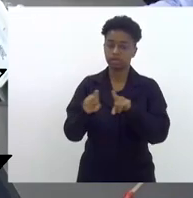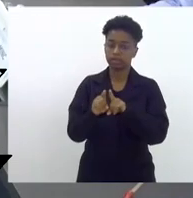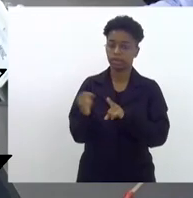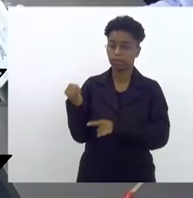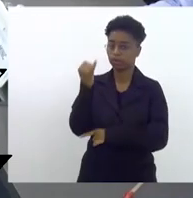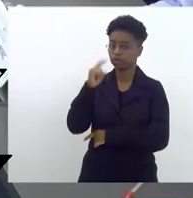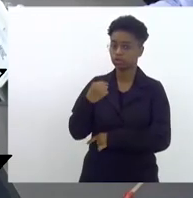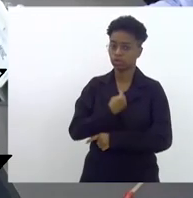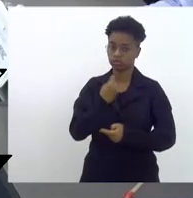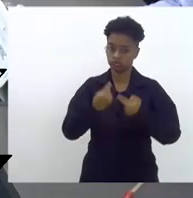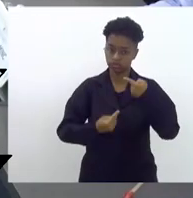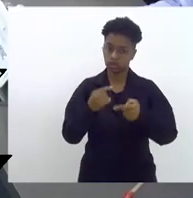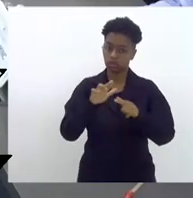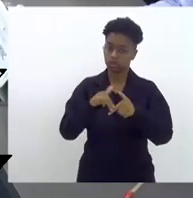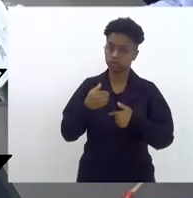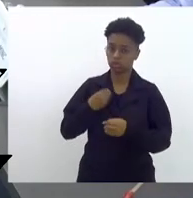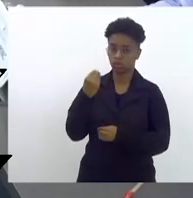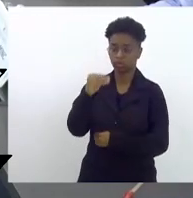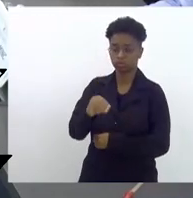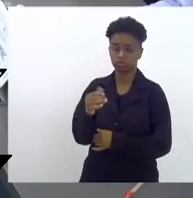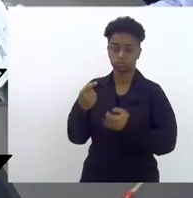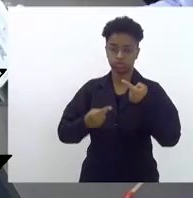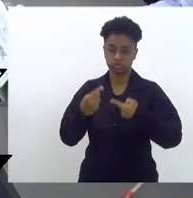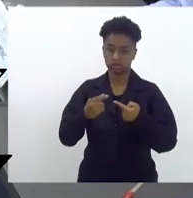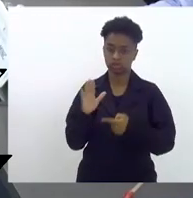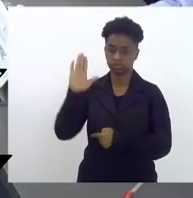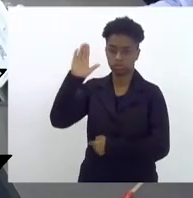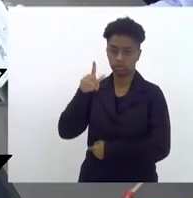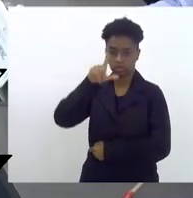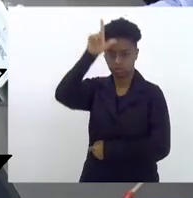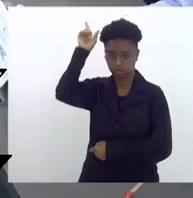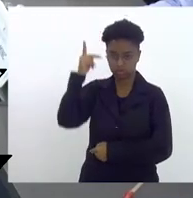discutir a matéria por isso coloca a discussão Deputado municipal